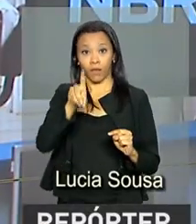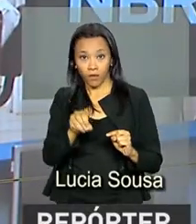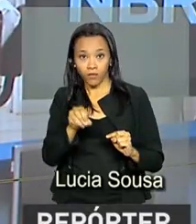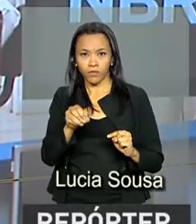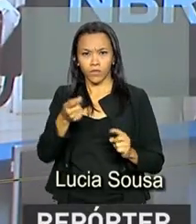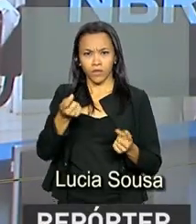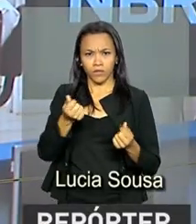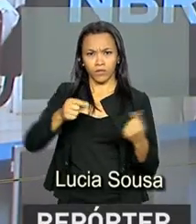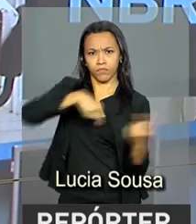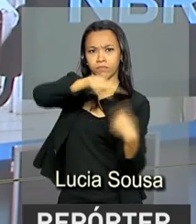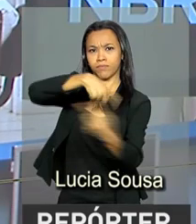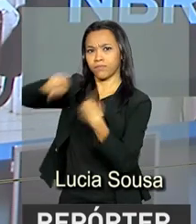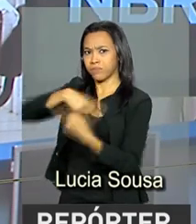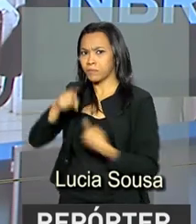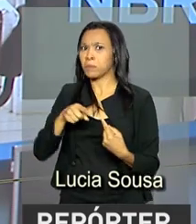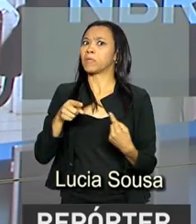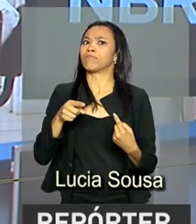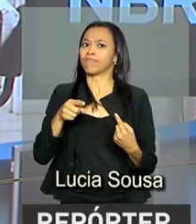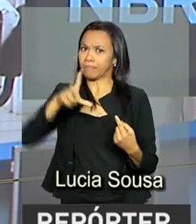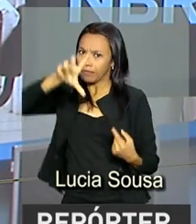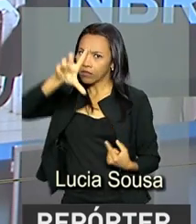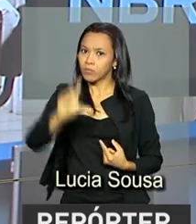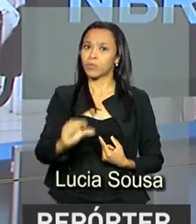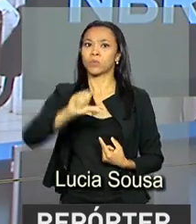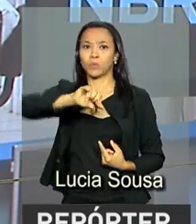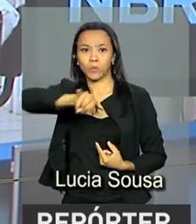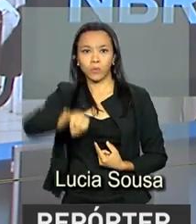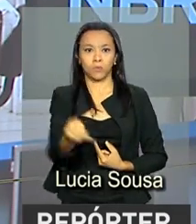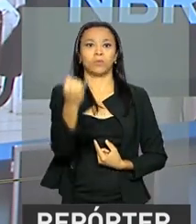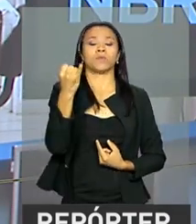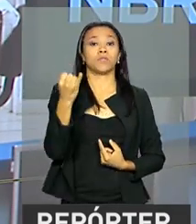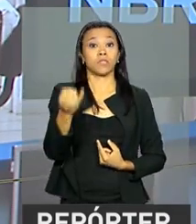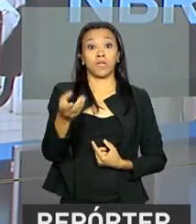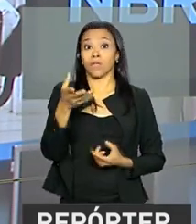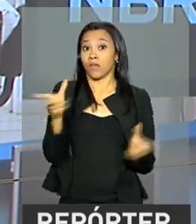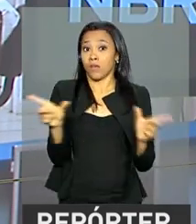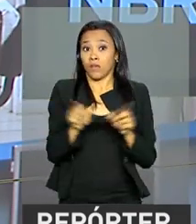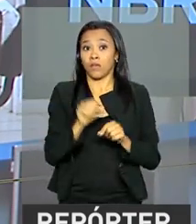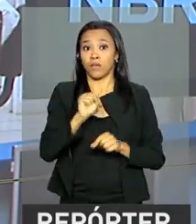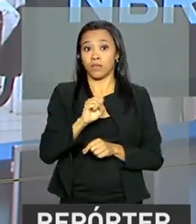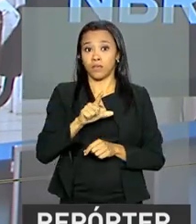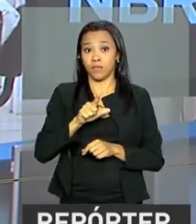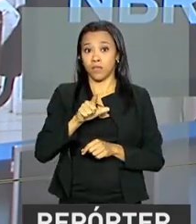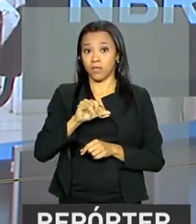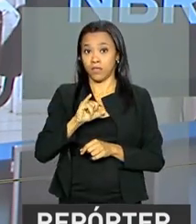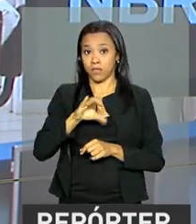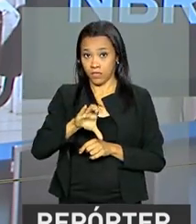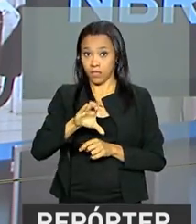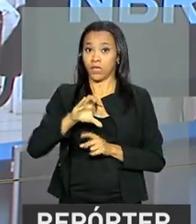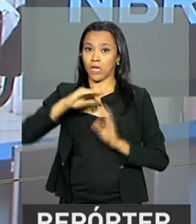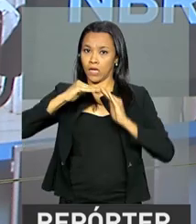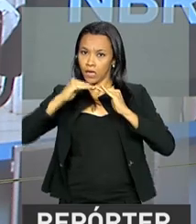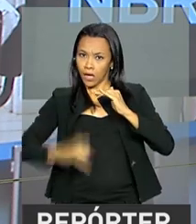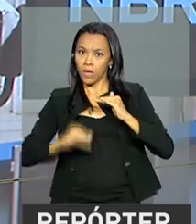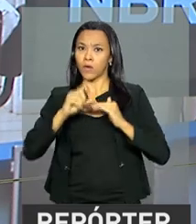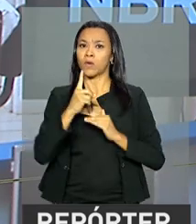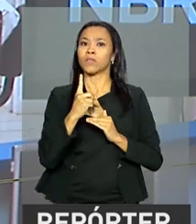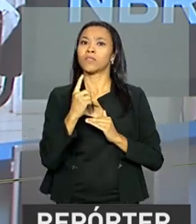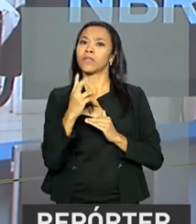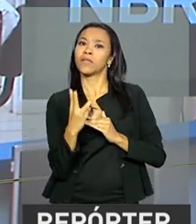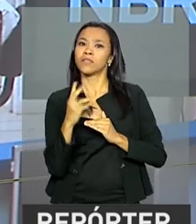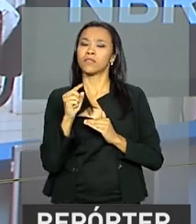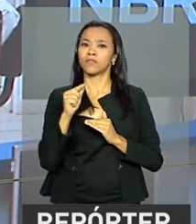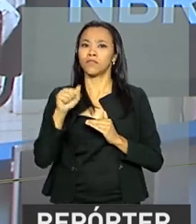queda nos juros da economia na semana passada a SELIC caiu de 13,75 ao ano